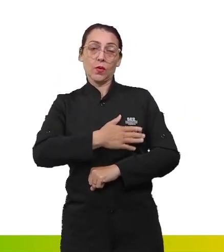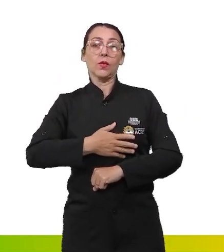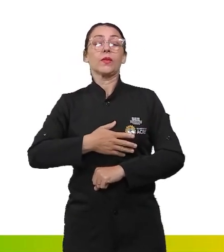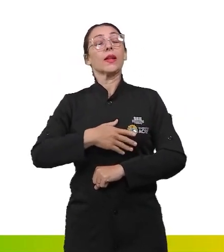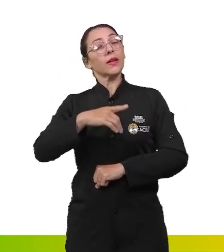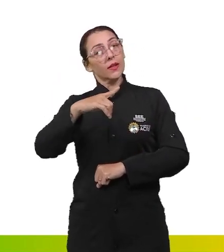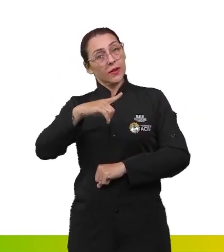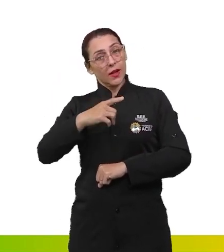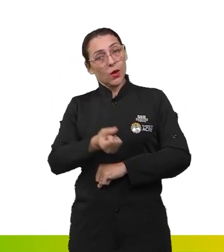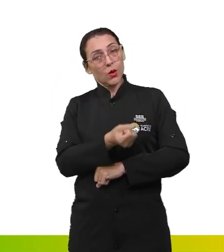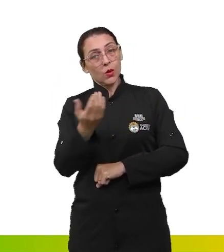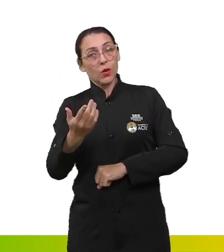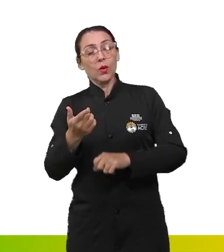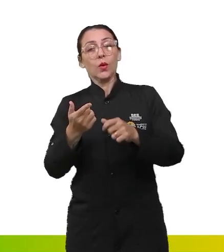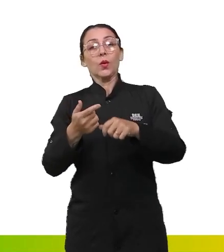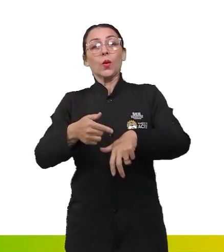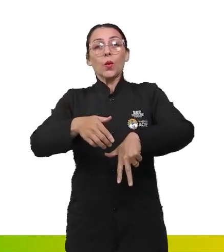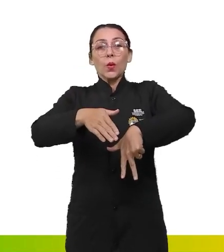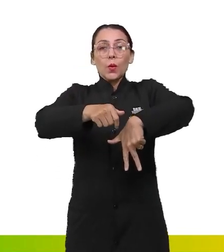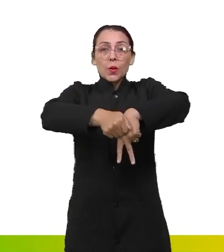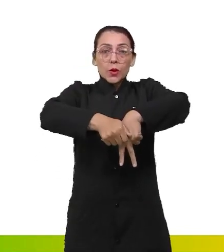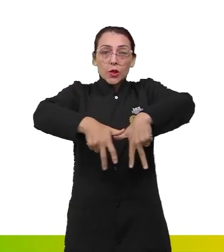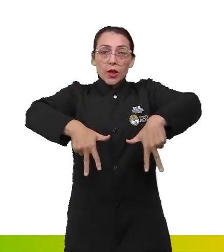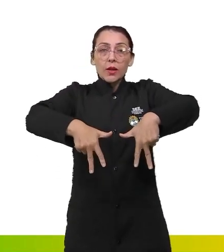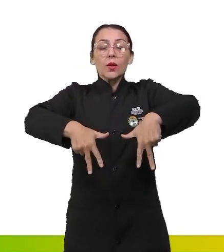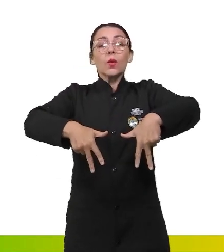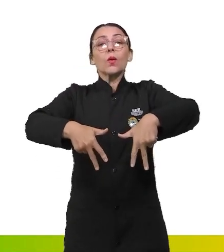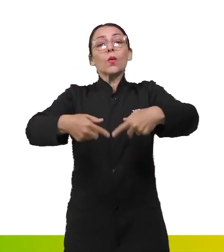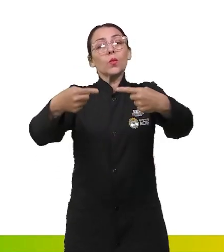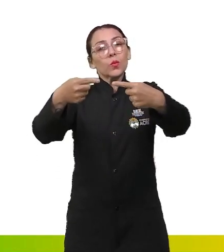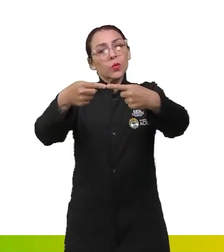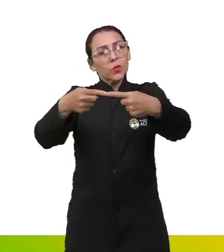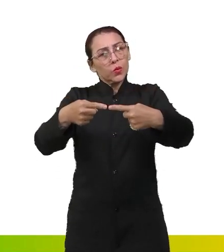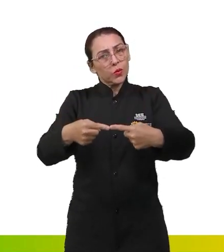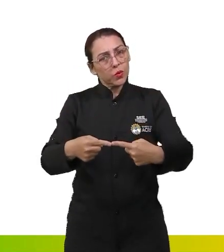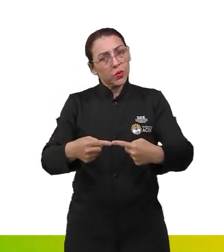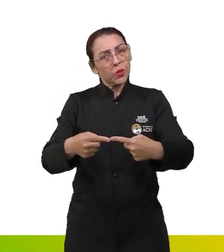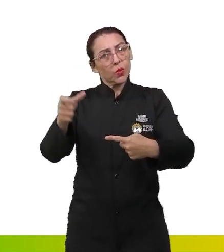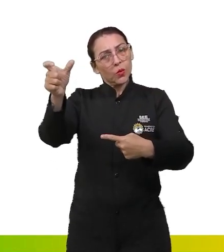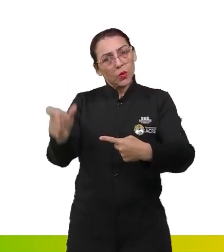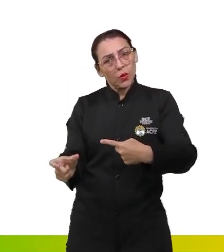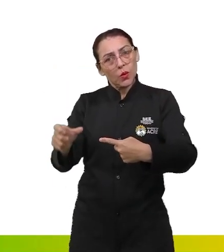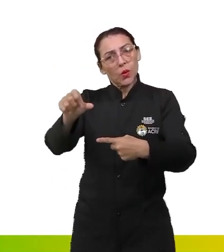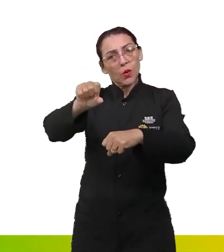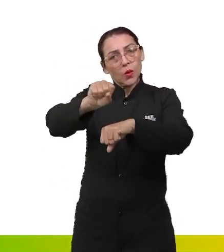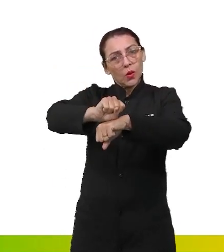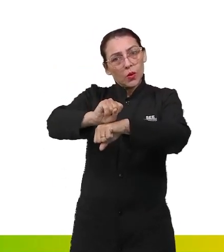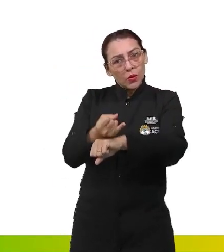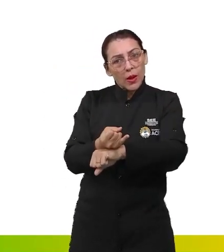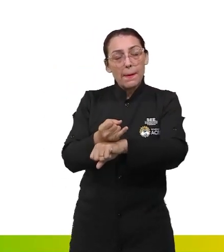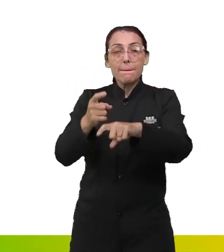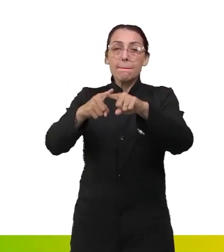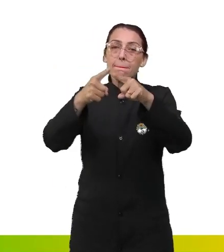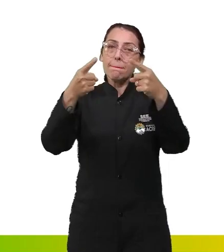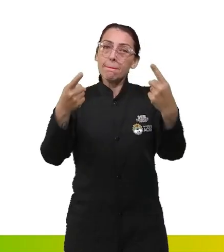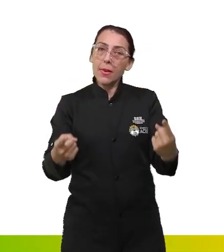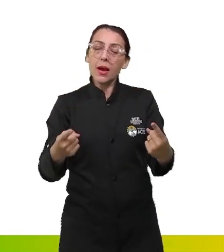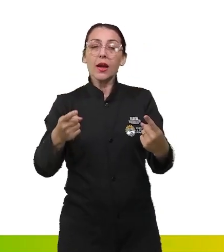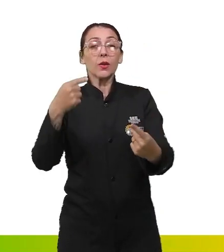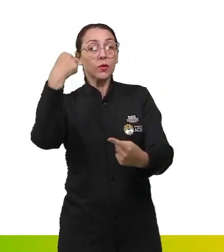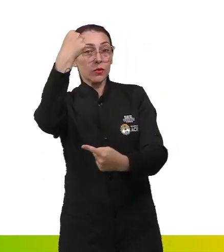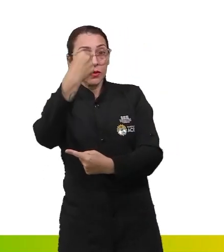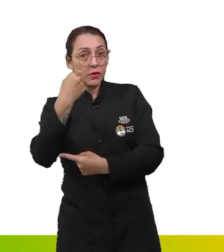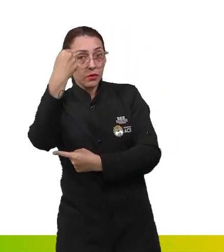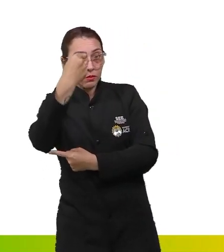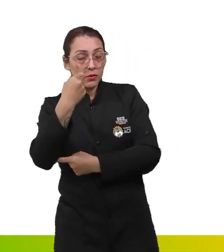ele concordaria com o sujeito, não é isso, galera? Concordância, você concorda com o sujeito. Porém, na língua